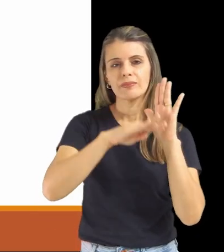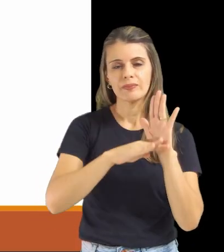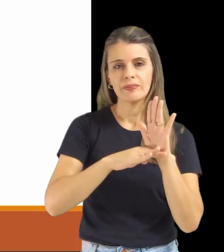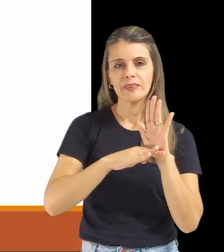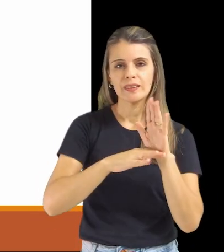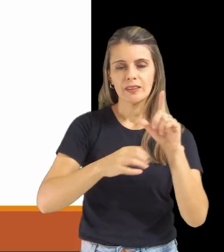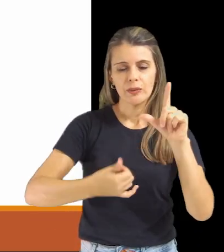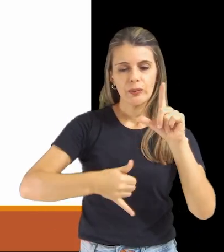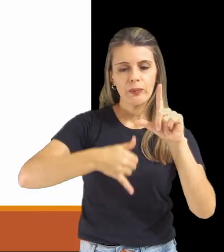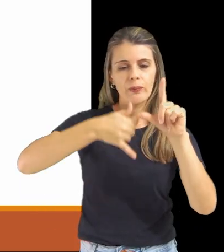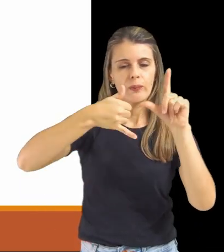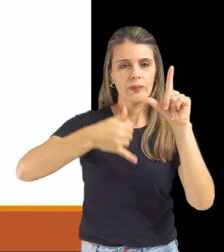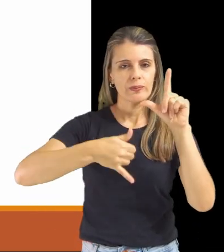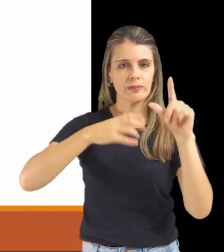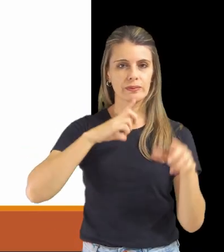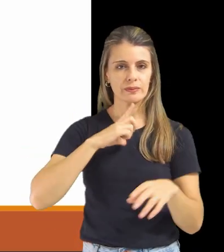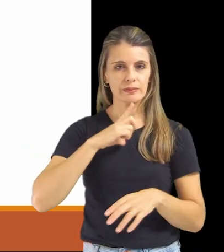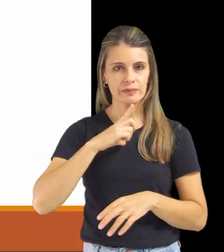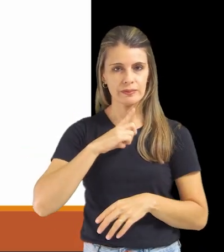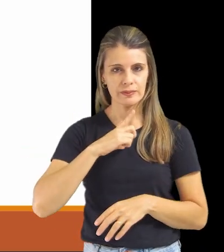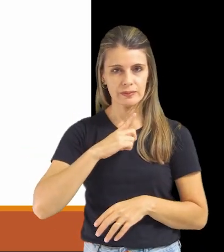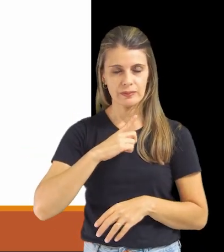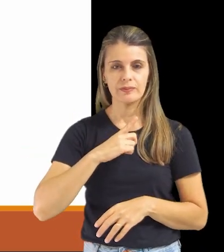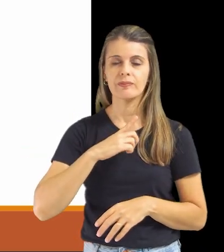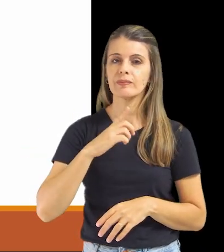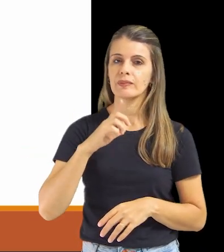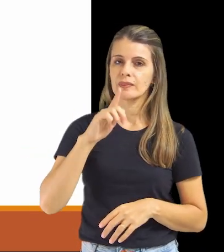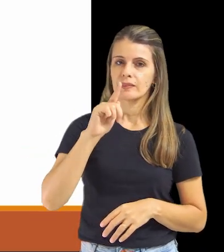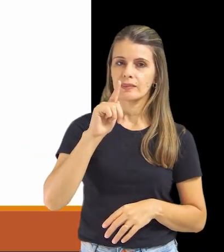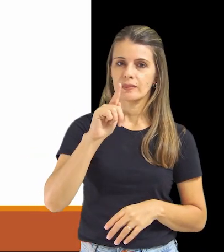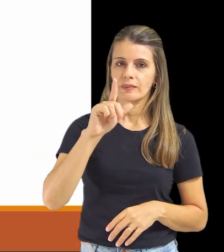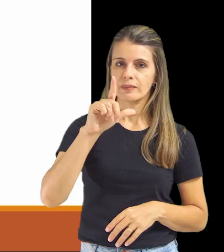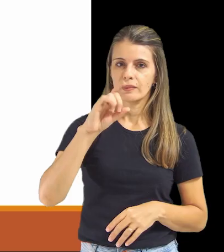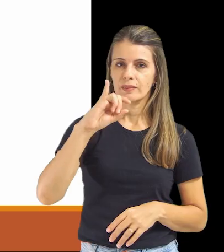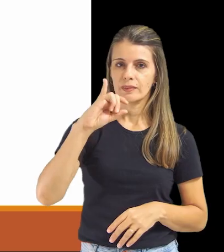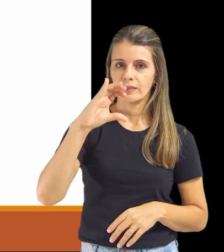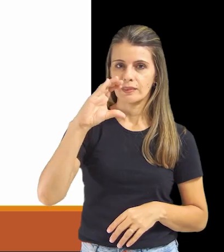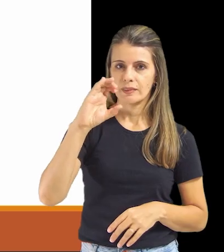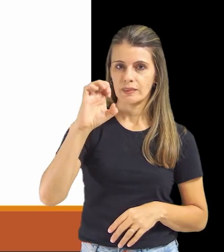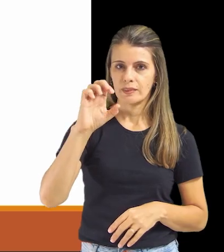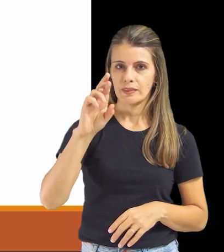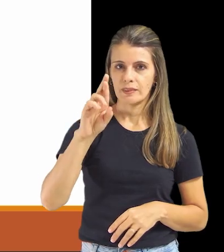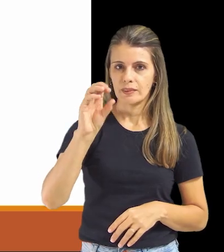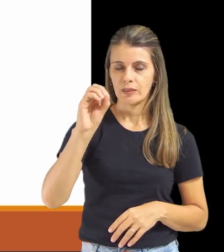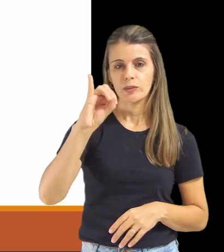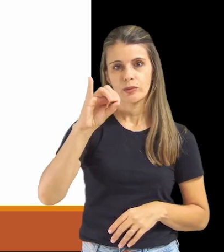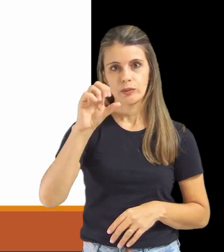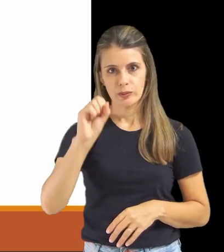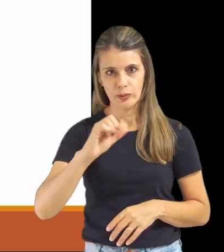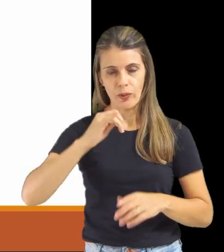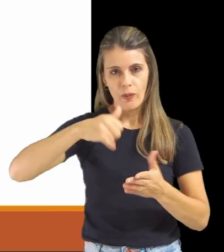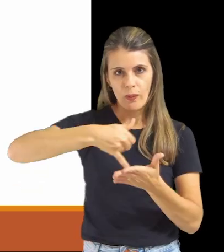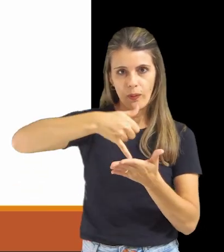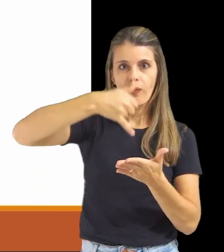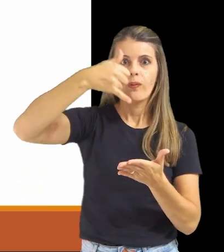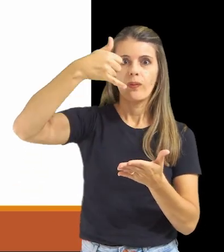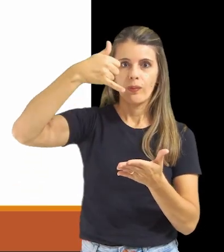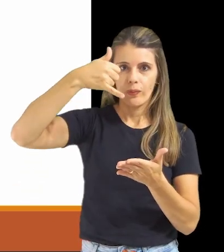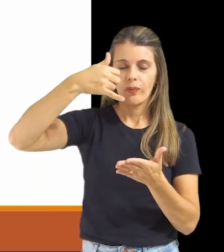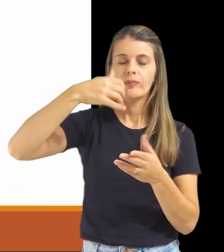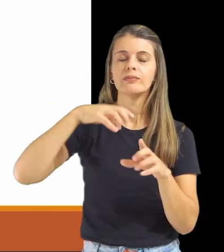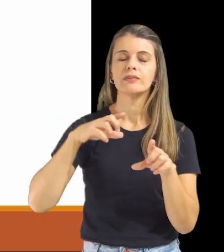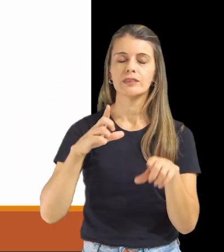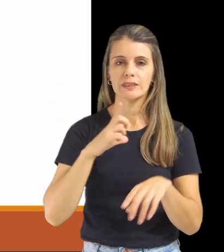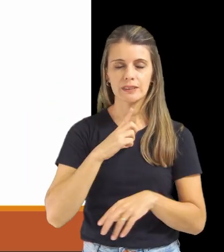Classificação dos lipídios, né? Então eu tenho os gliceróis ou glicerídeos, que são os óleos e gorduras. Os óleos são